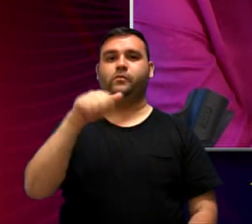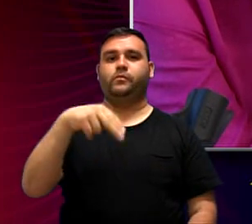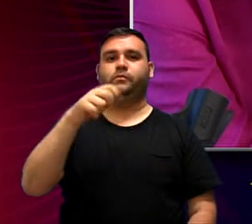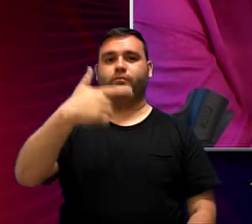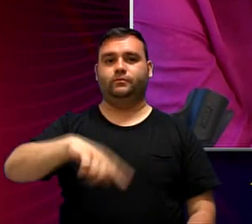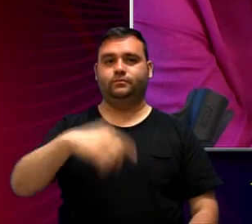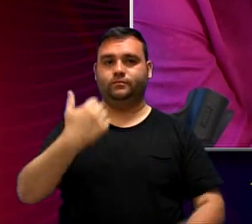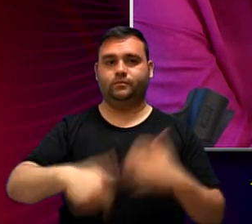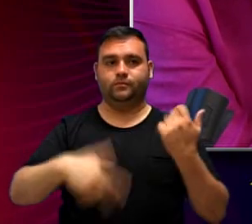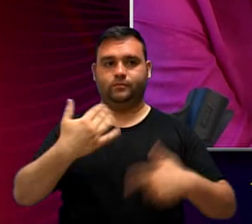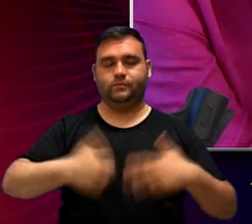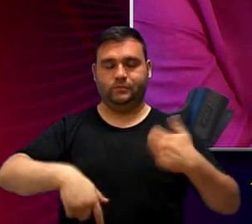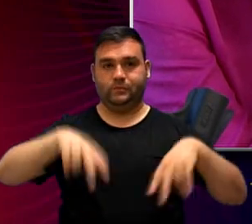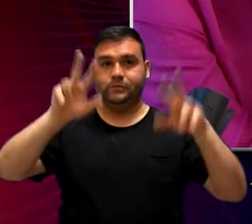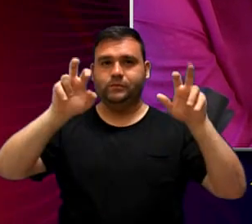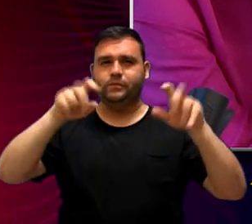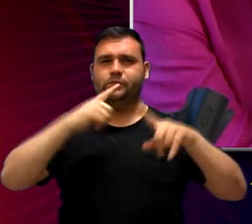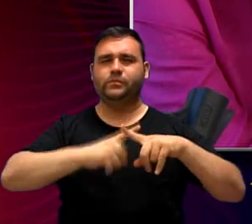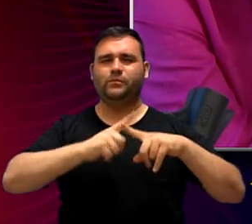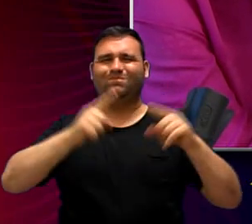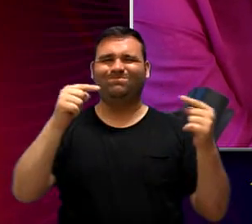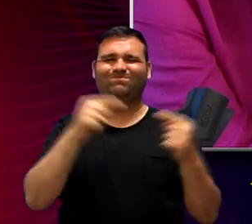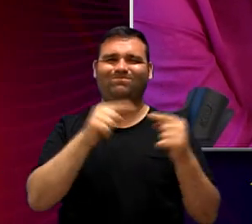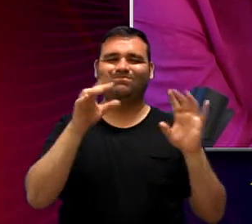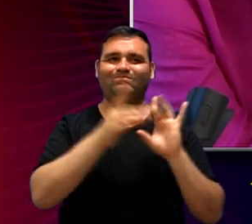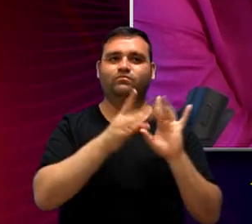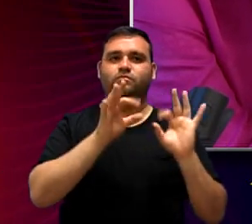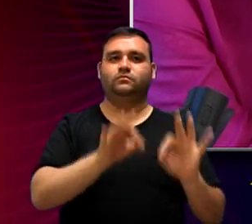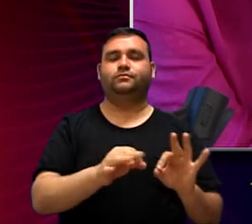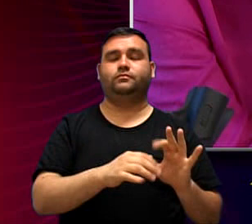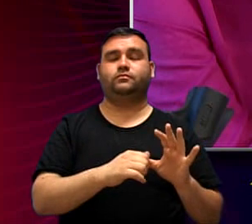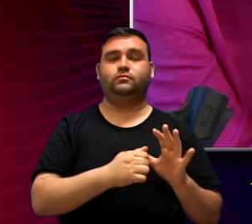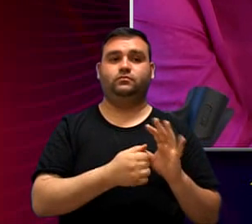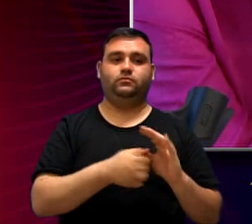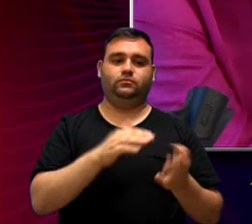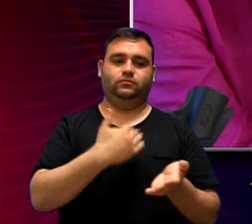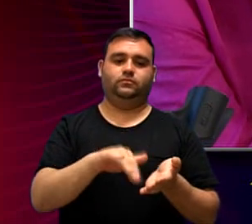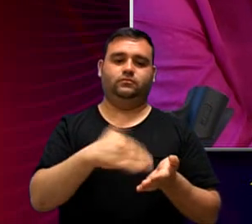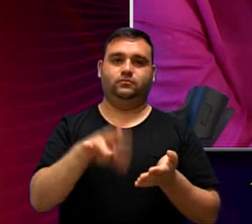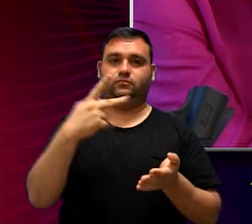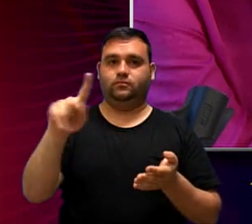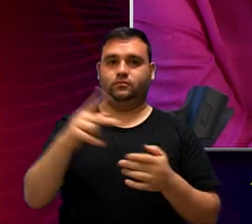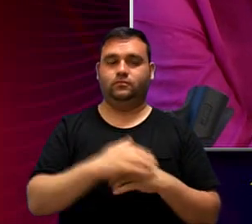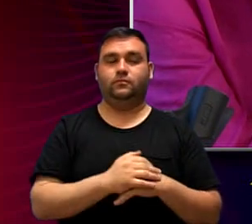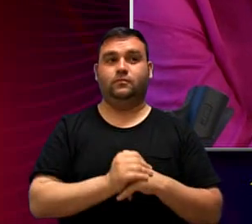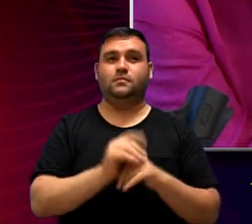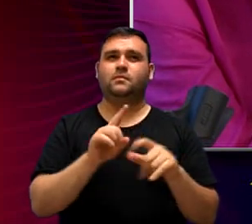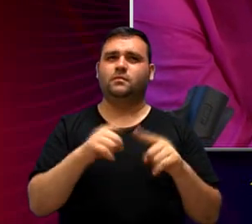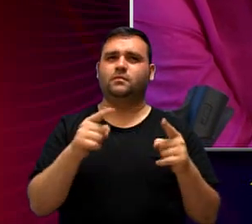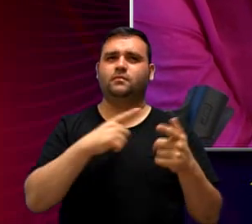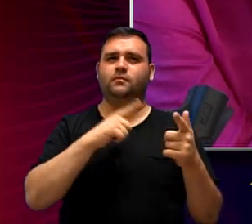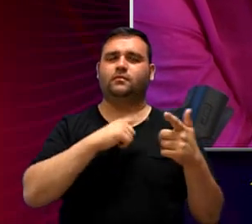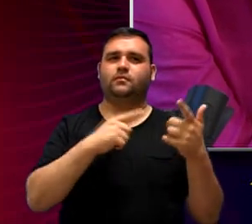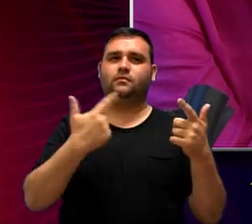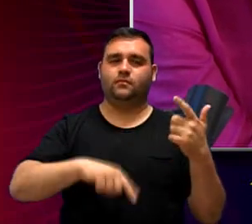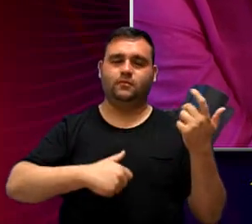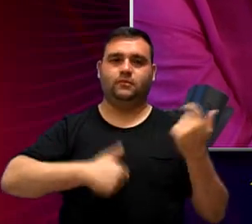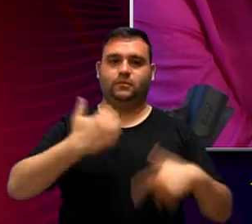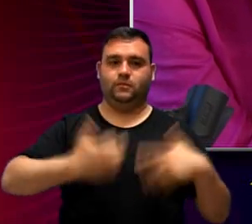mais sobre esse assunto, que está diretamente ligado à secretaria dela, mas ela tem mais